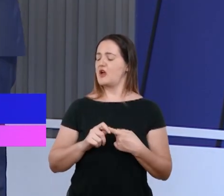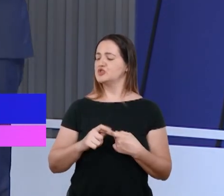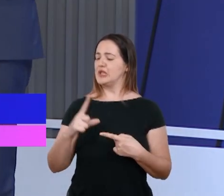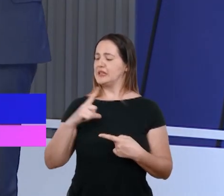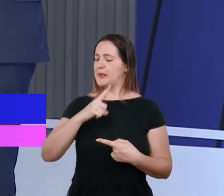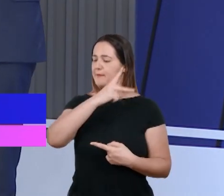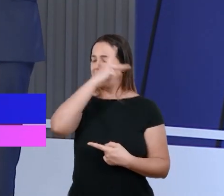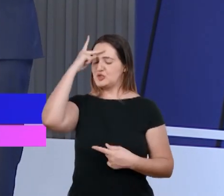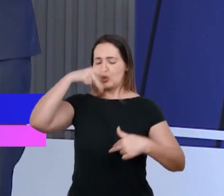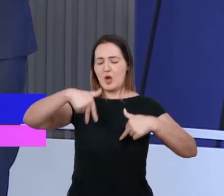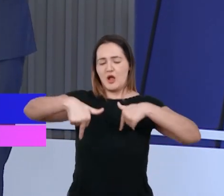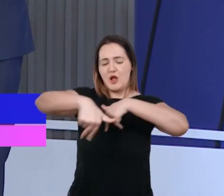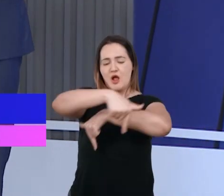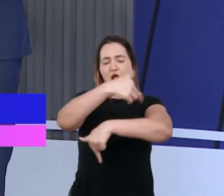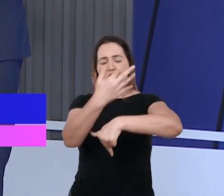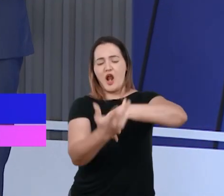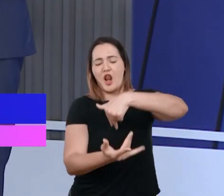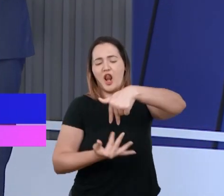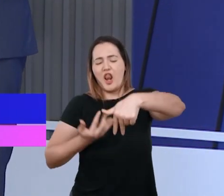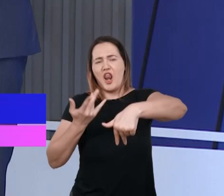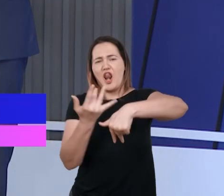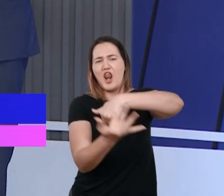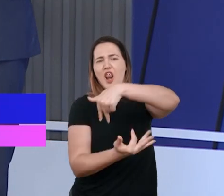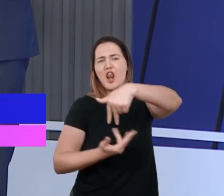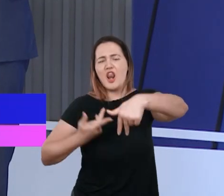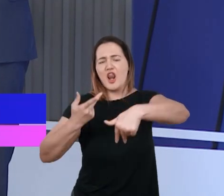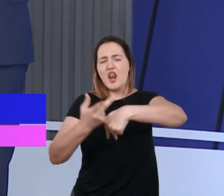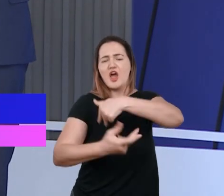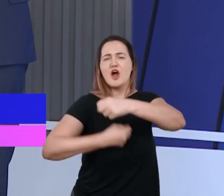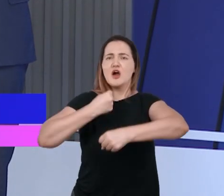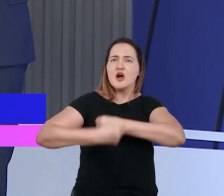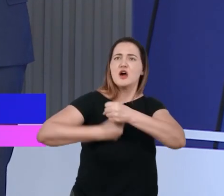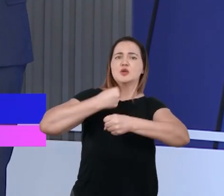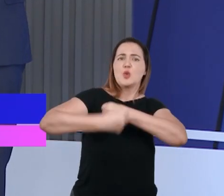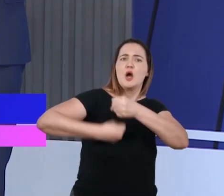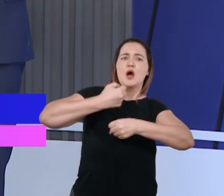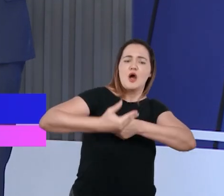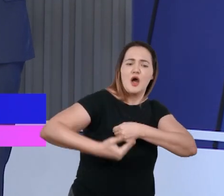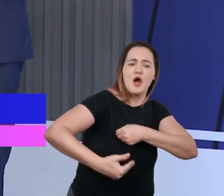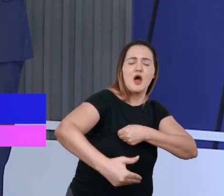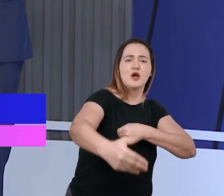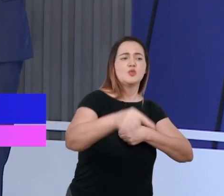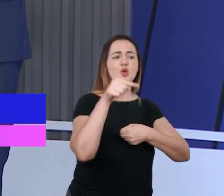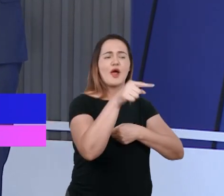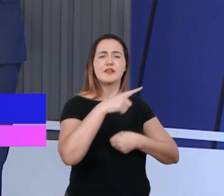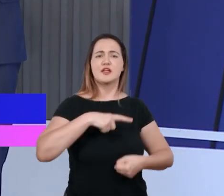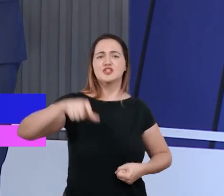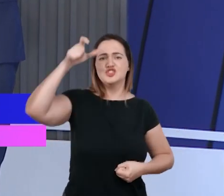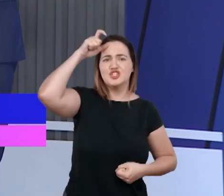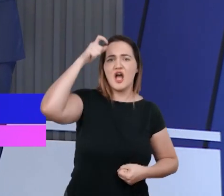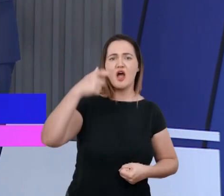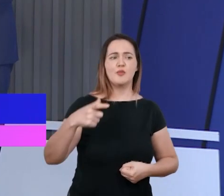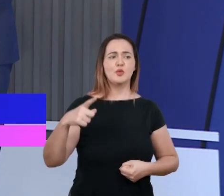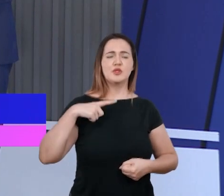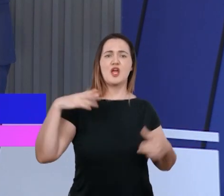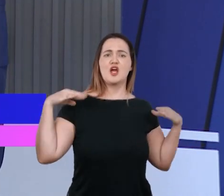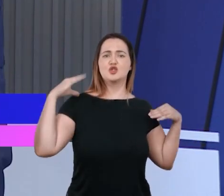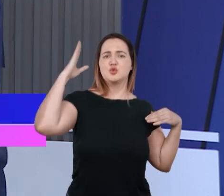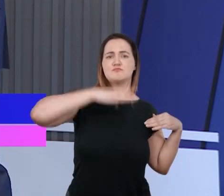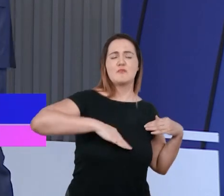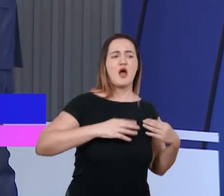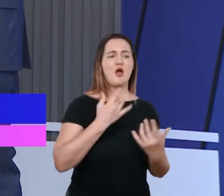no presente, onde tem fogo constante queimando, e lá estão os maus, lá estão os demônios, lá está o